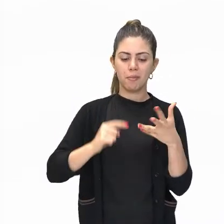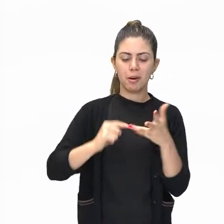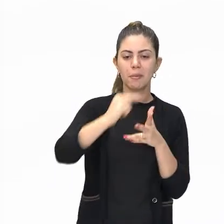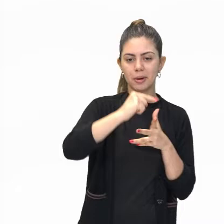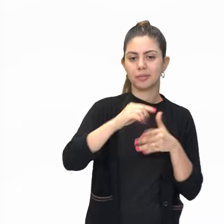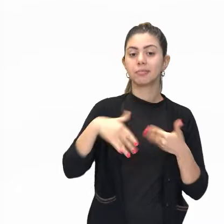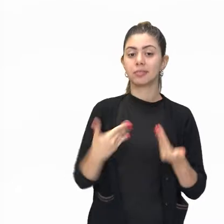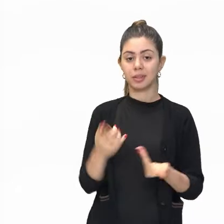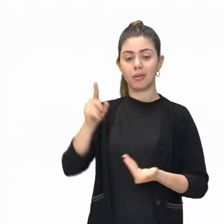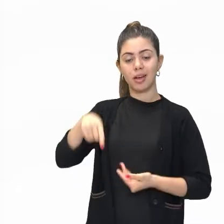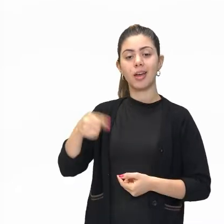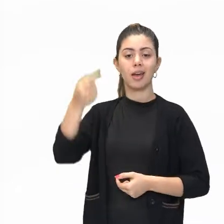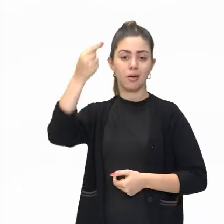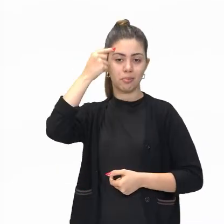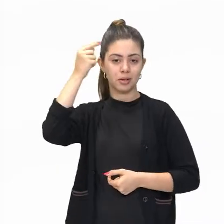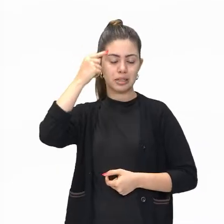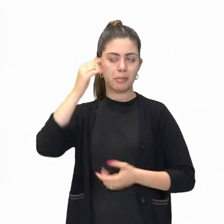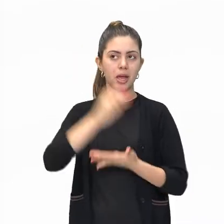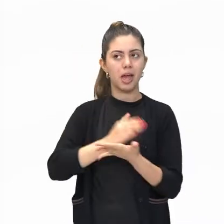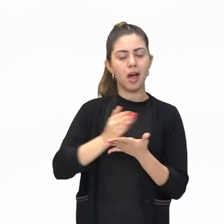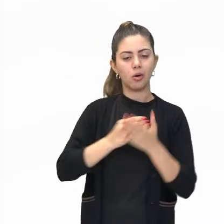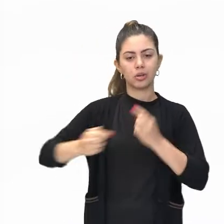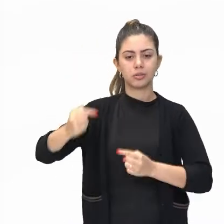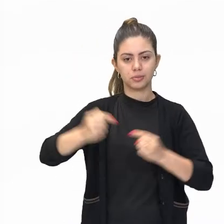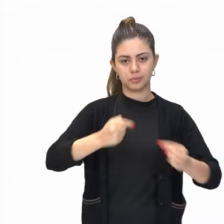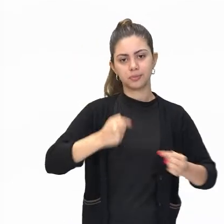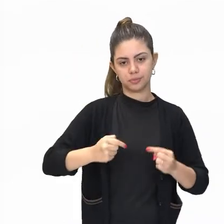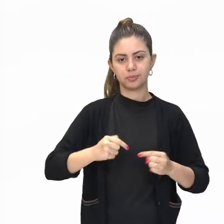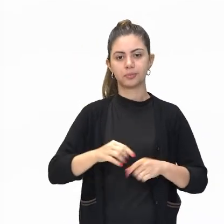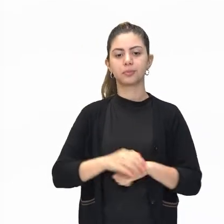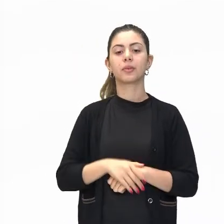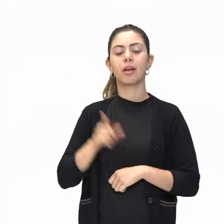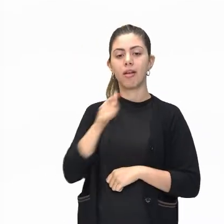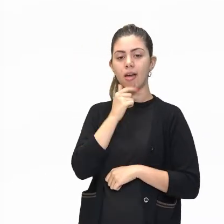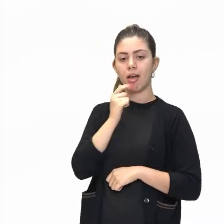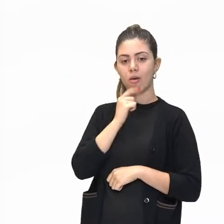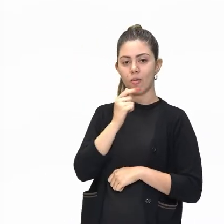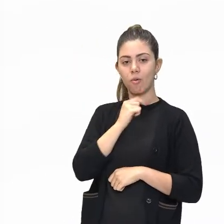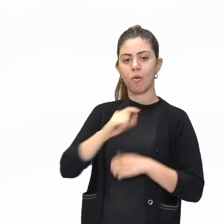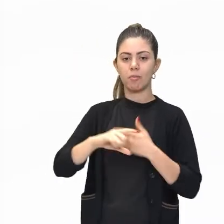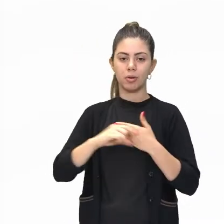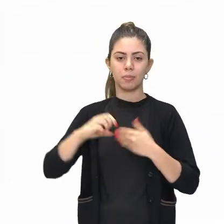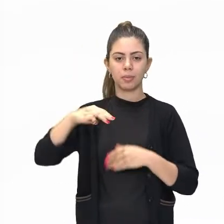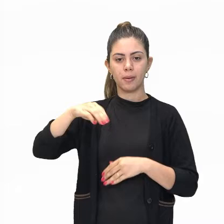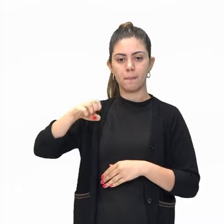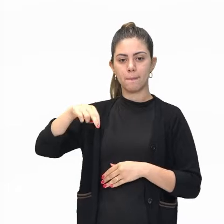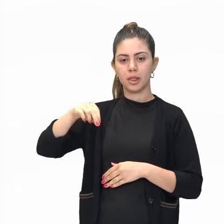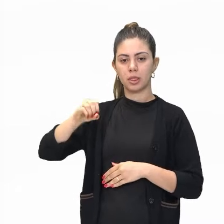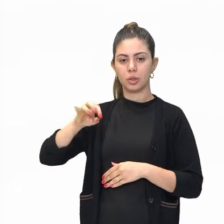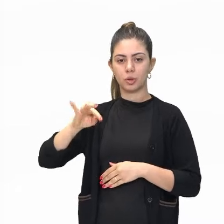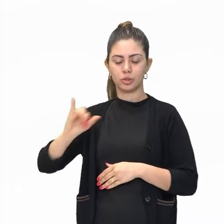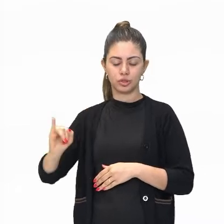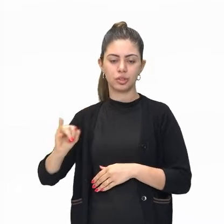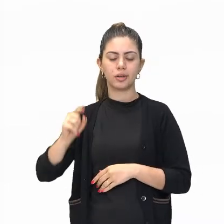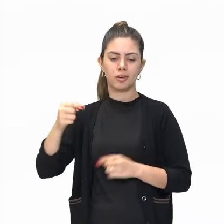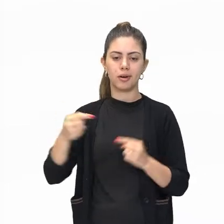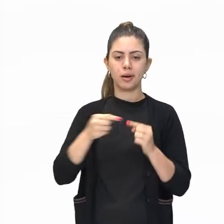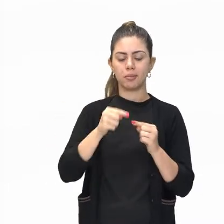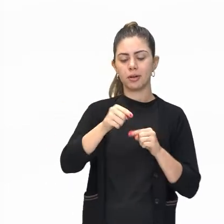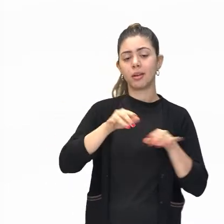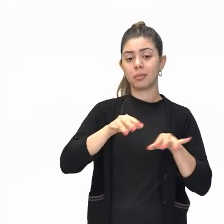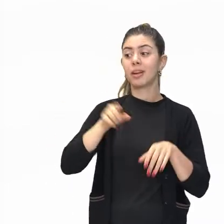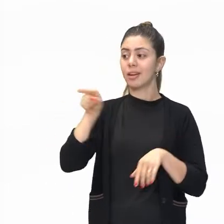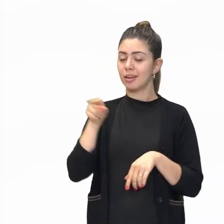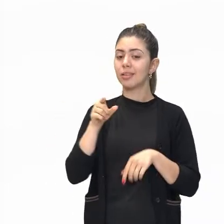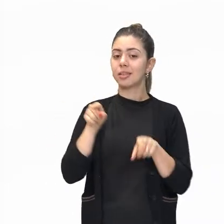o pensamento, a crítica, né? O que o nosso segundo esse autor falou sobre esse movimento. Inclusive, ele